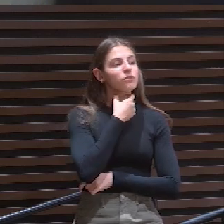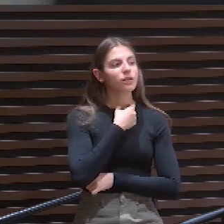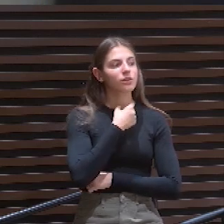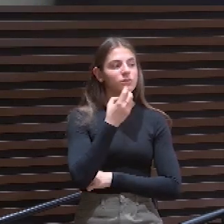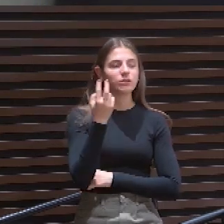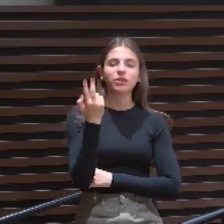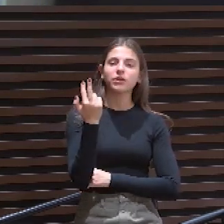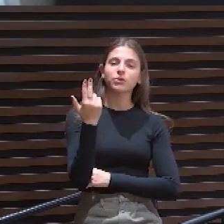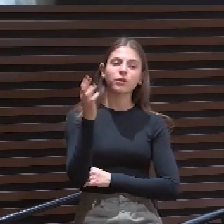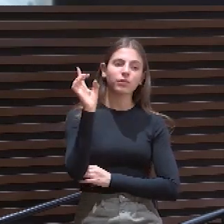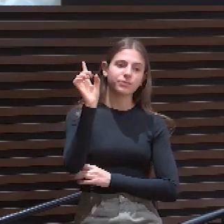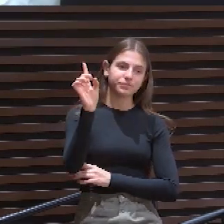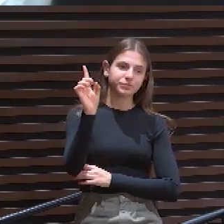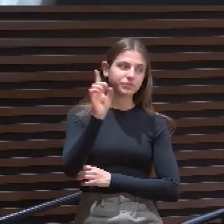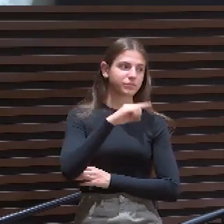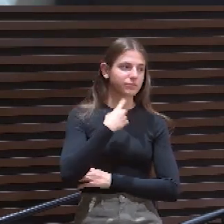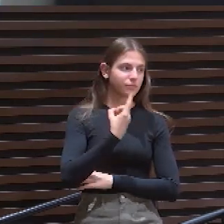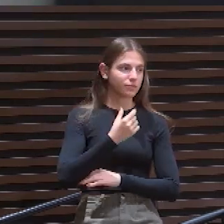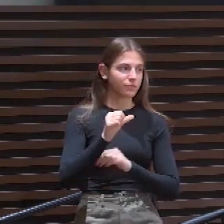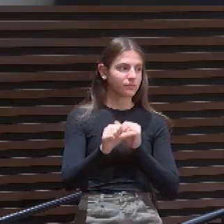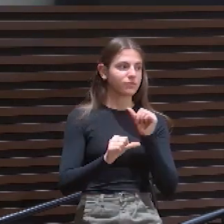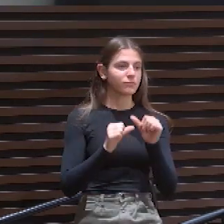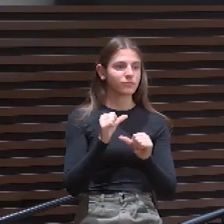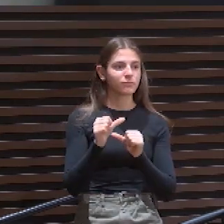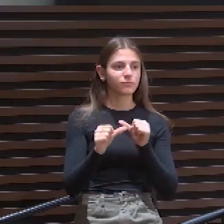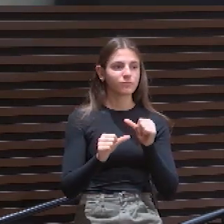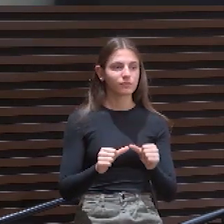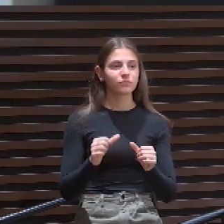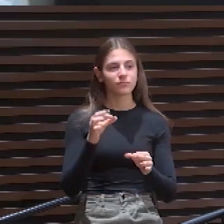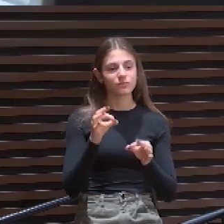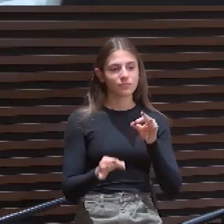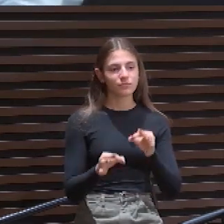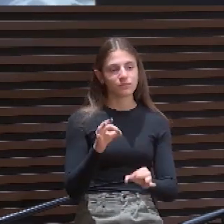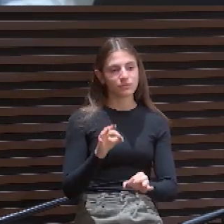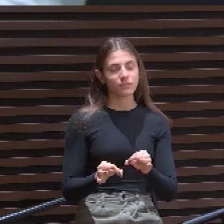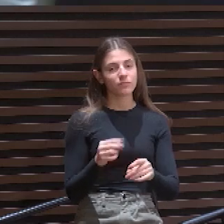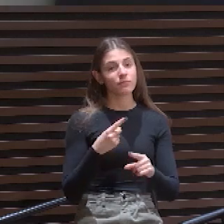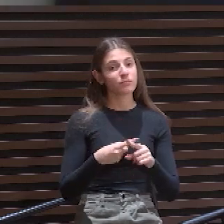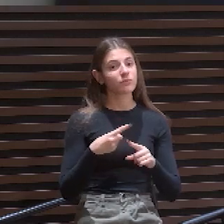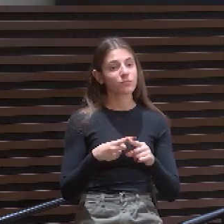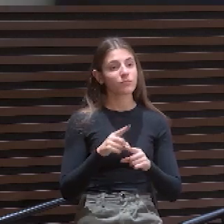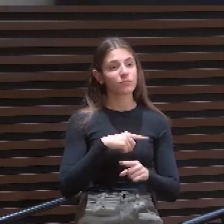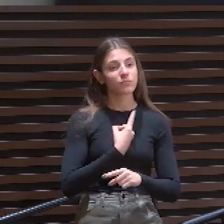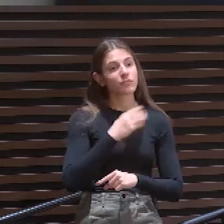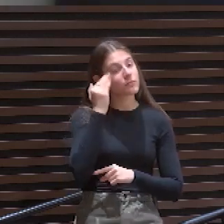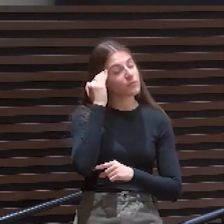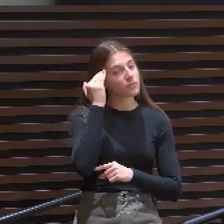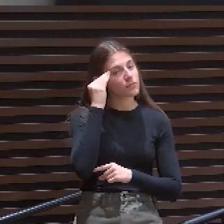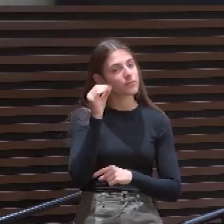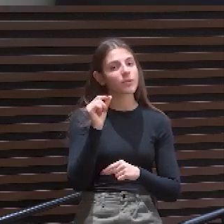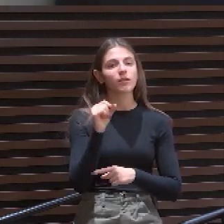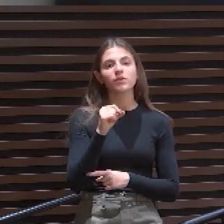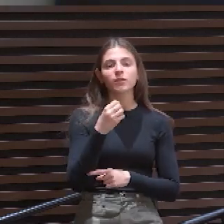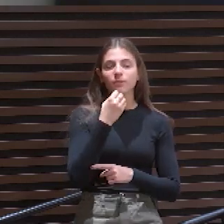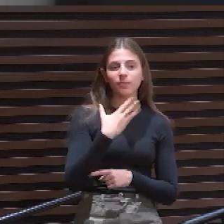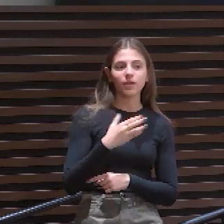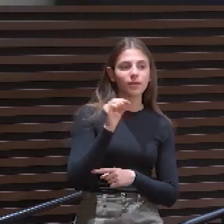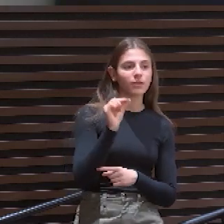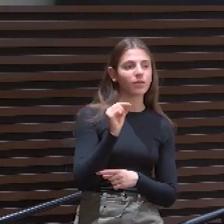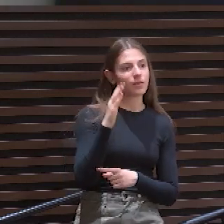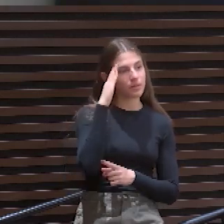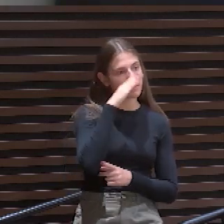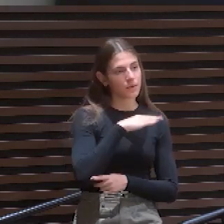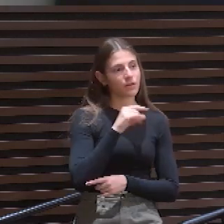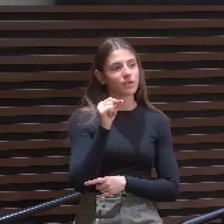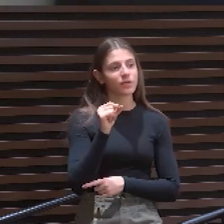Deus, nós passamos a ser pequenos julgadores, porque a gente passou a entender o que é certo e errado, o que é bem e o que é mal, o que é justo,